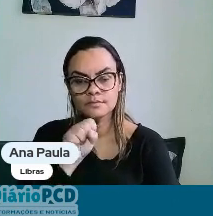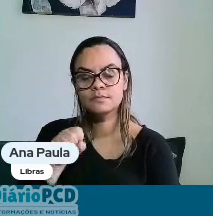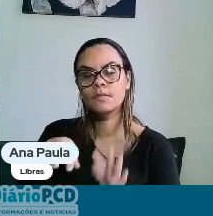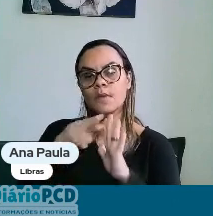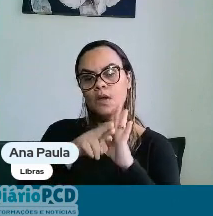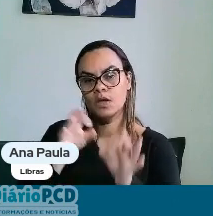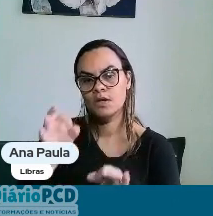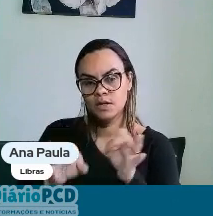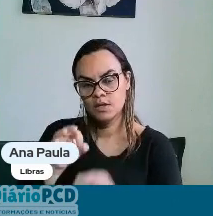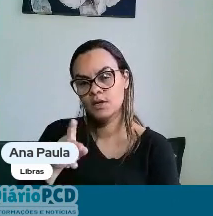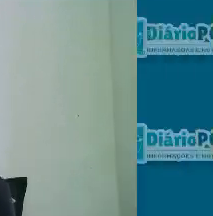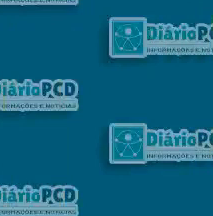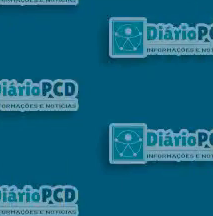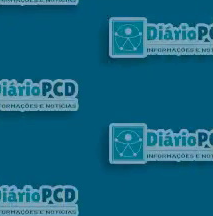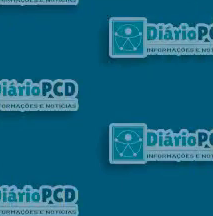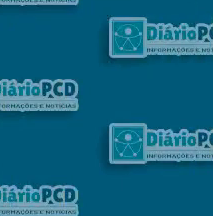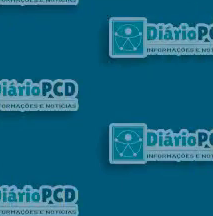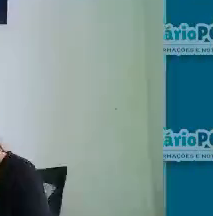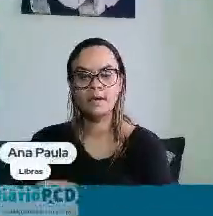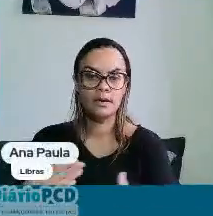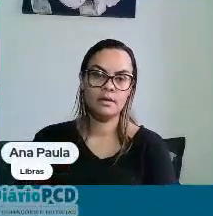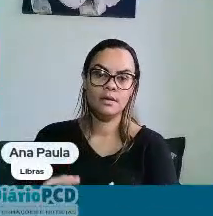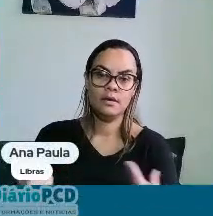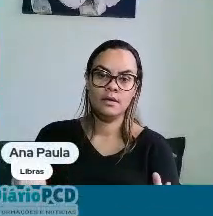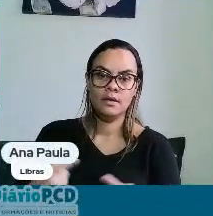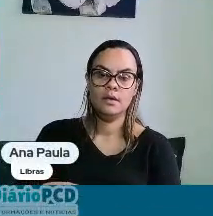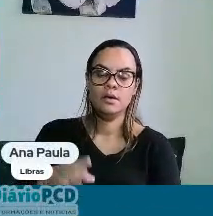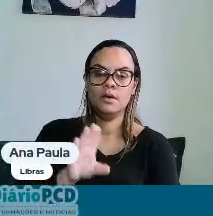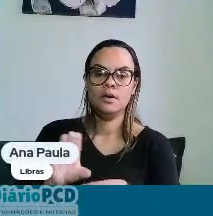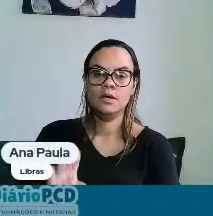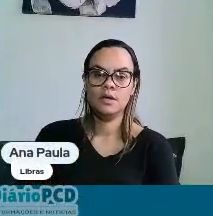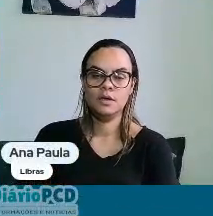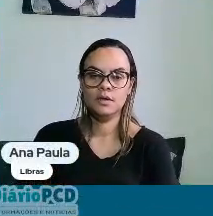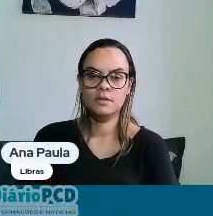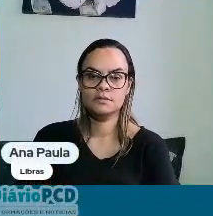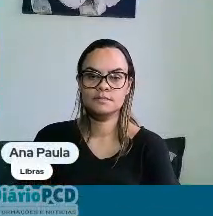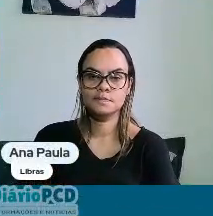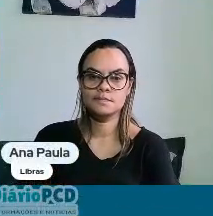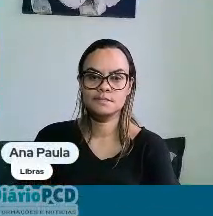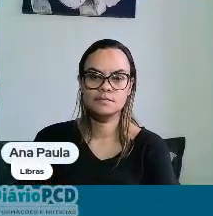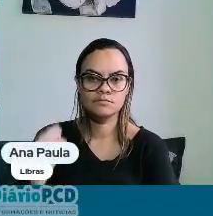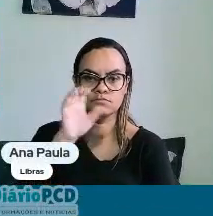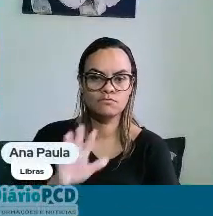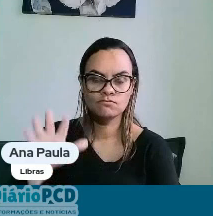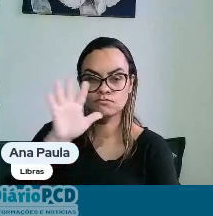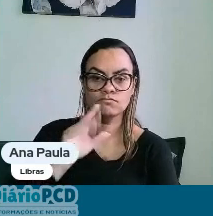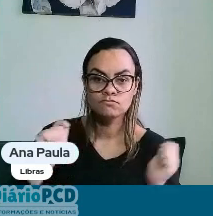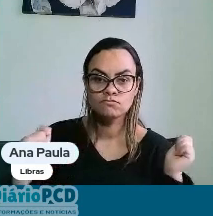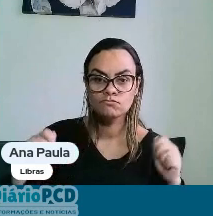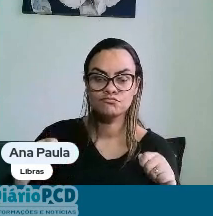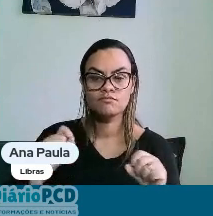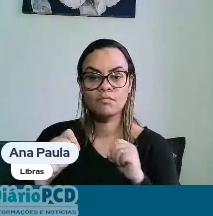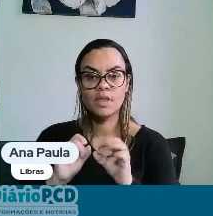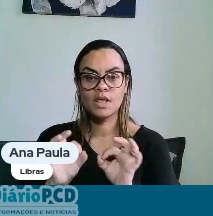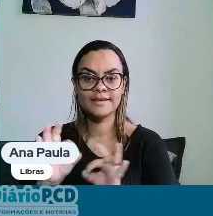do IBS. Há um dispositivo na Constituição que diz o seguinte: mas os estados poderão mexer